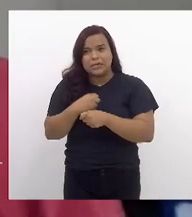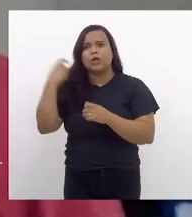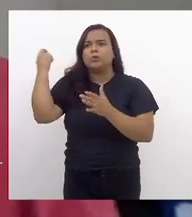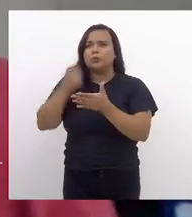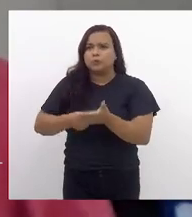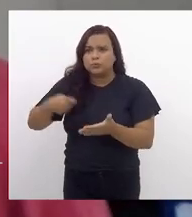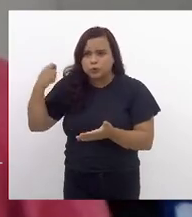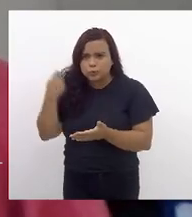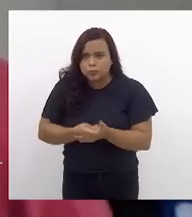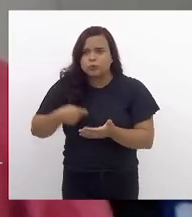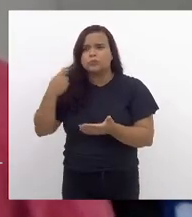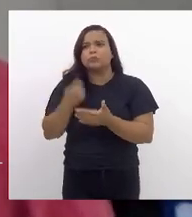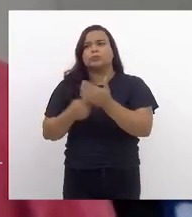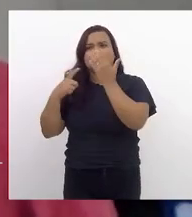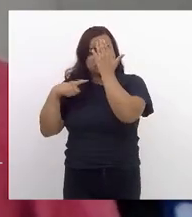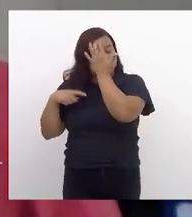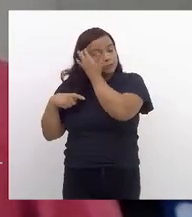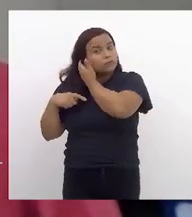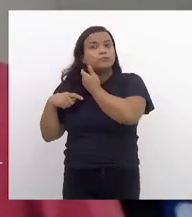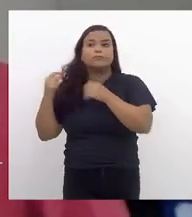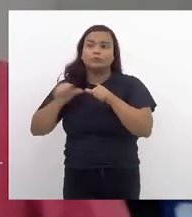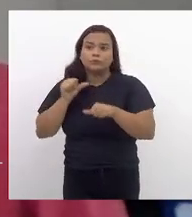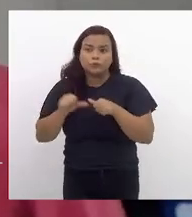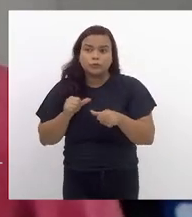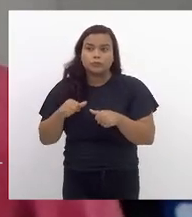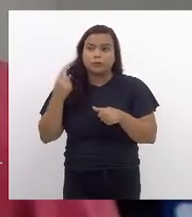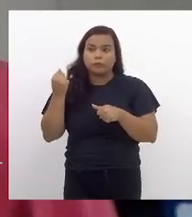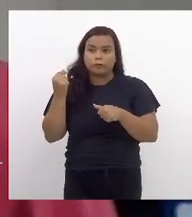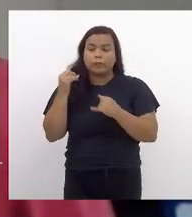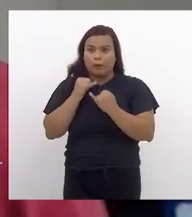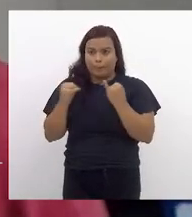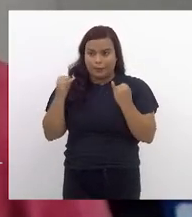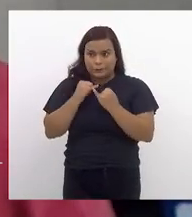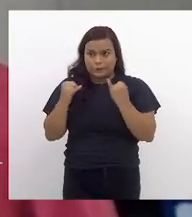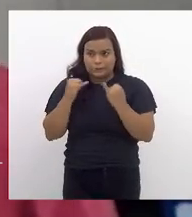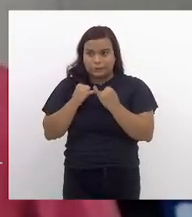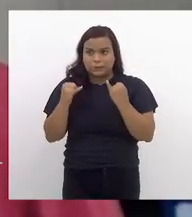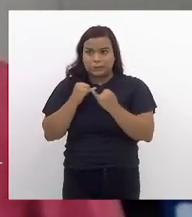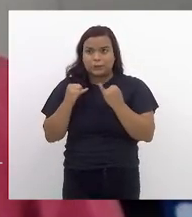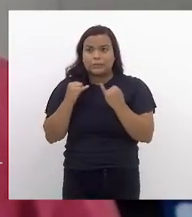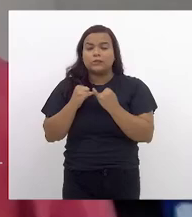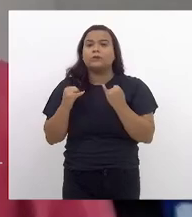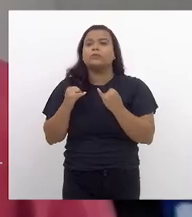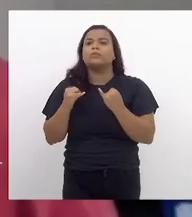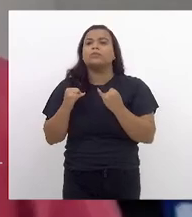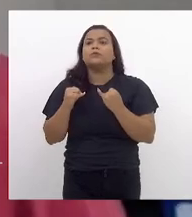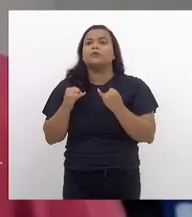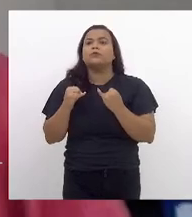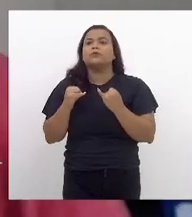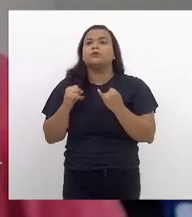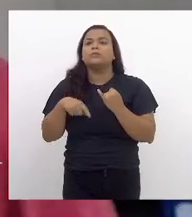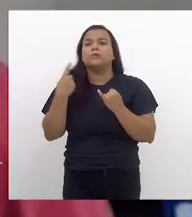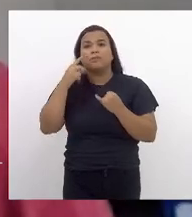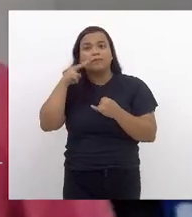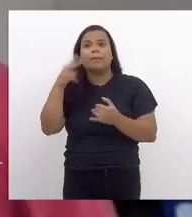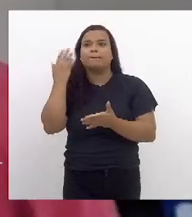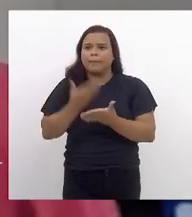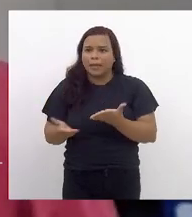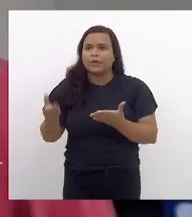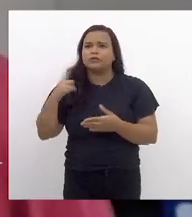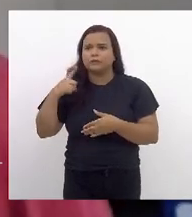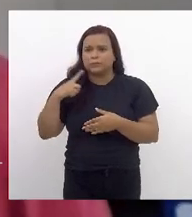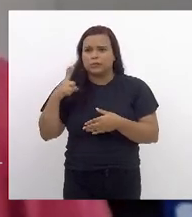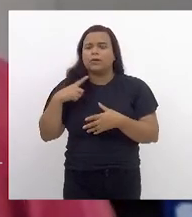esse processo de recomposição de forma parcial se iniciou, mas a gente sabe que ainda há uma grande perda das